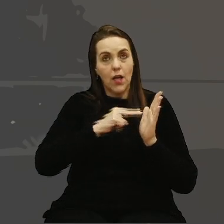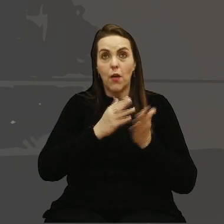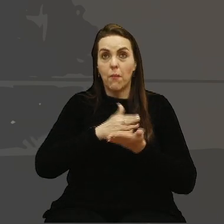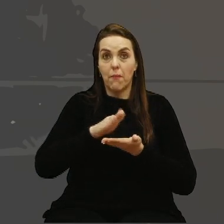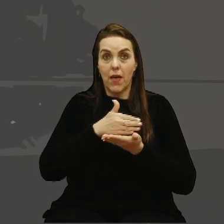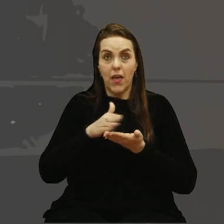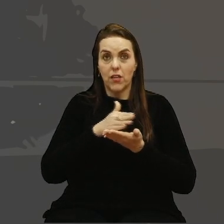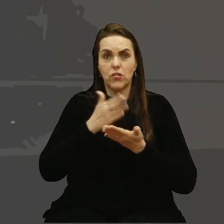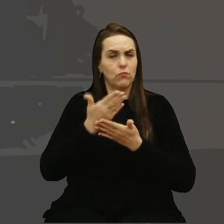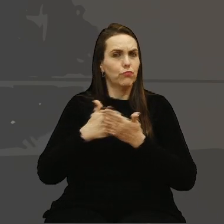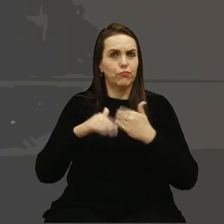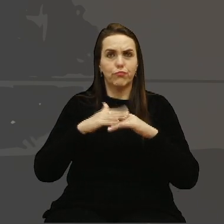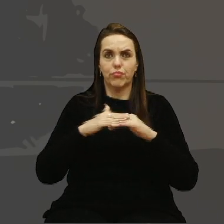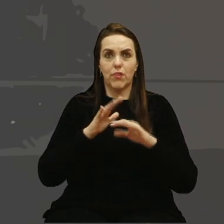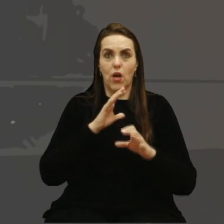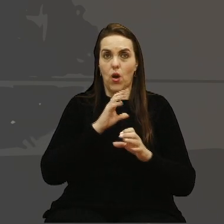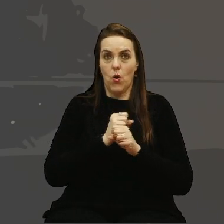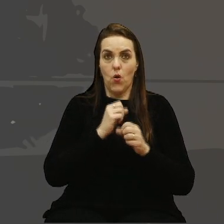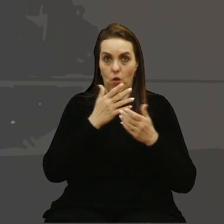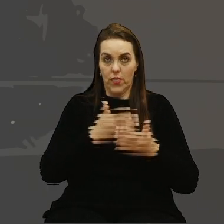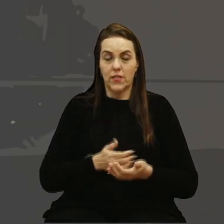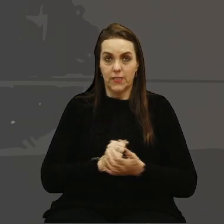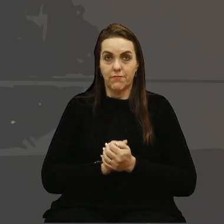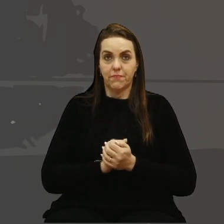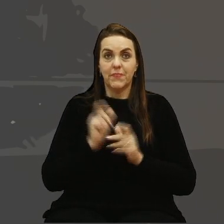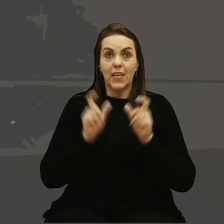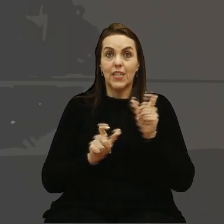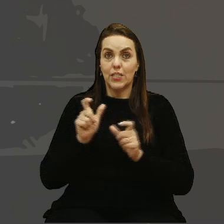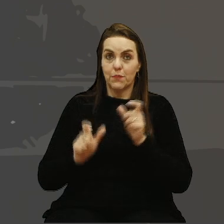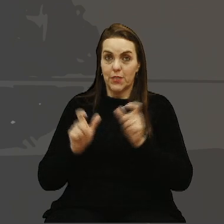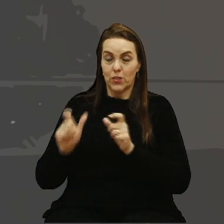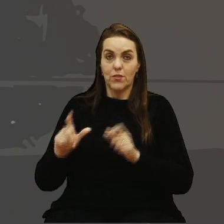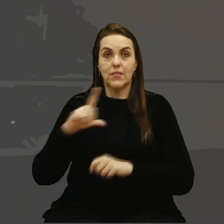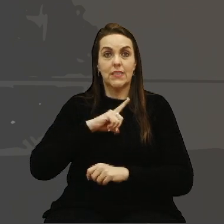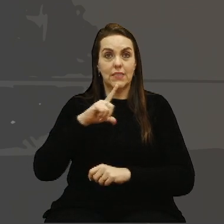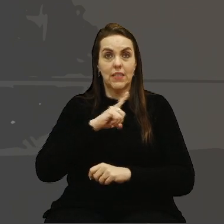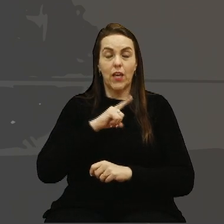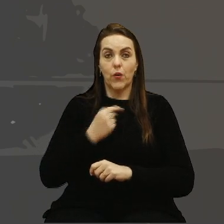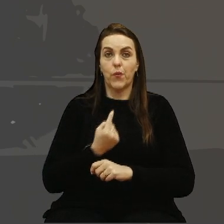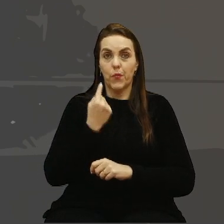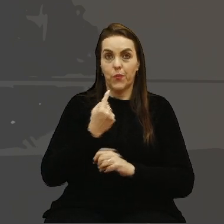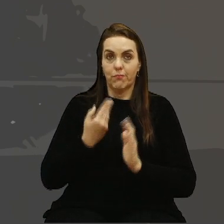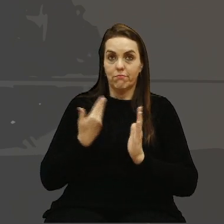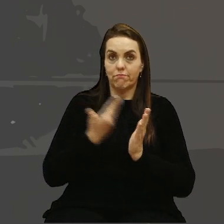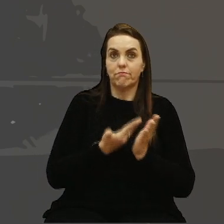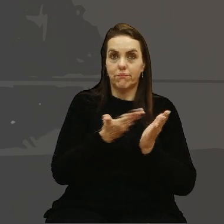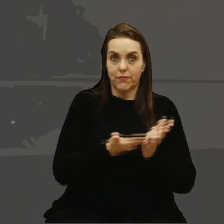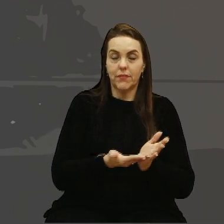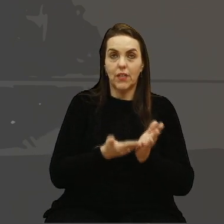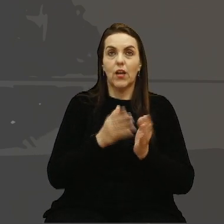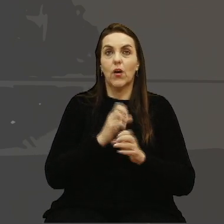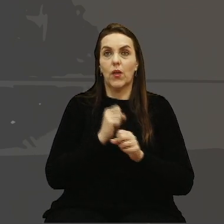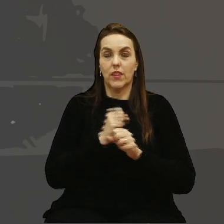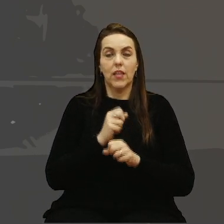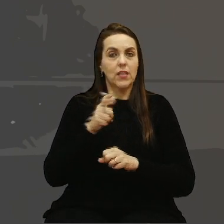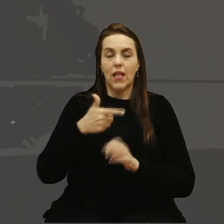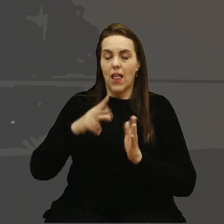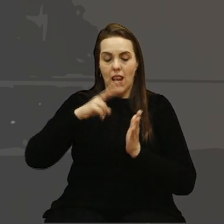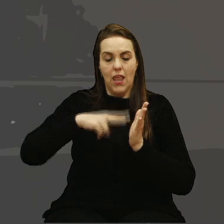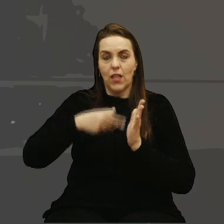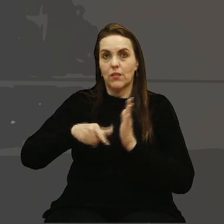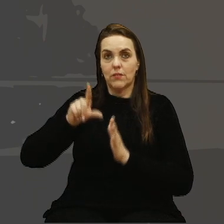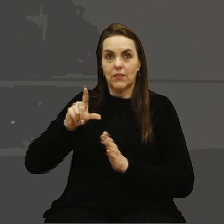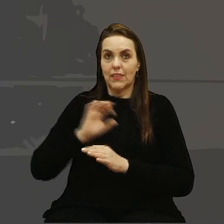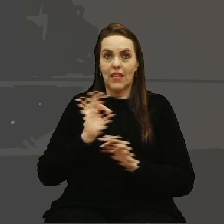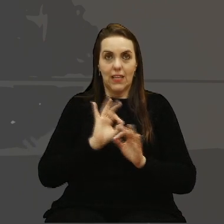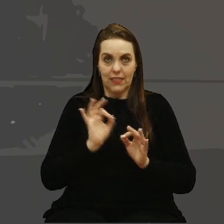consumo de todas as nossas contas. As pessoas estão tendo um lançamento na sua conta sem prévia leitura. Ele teve